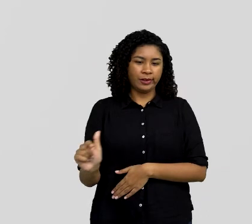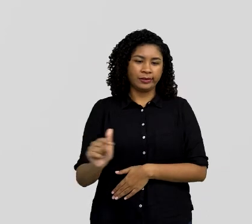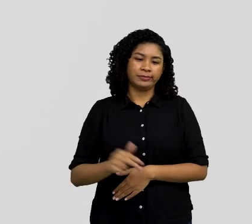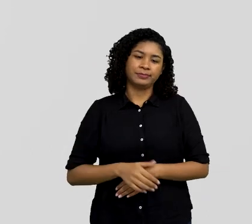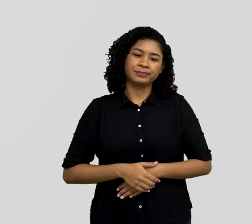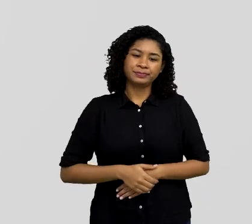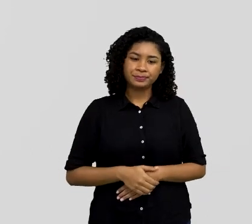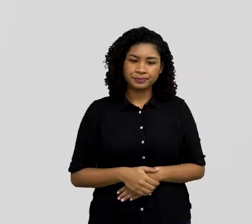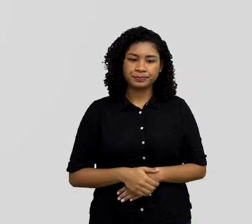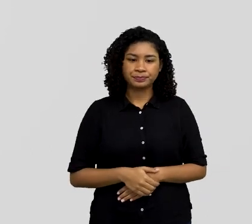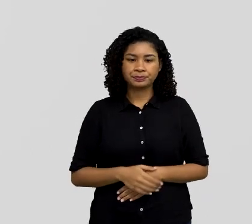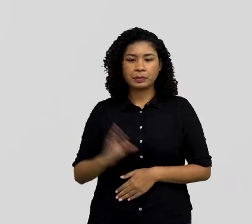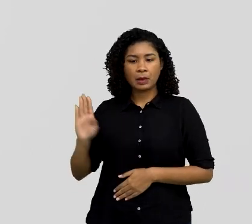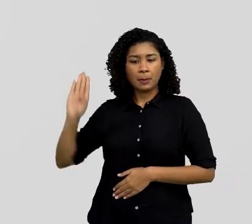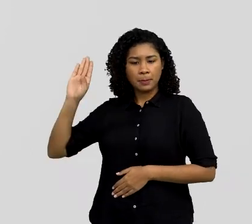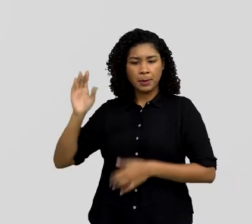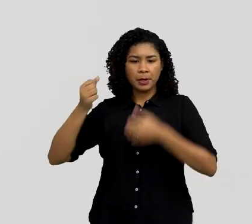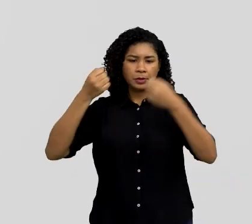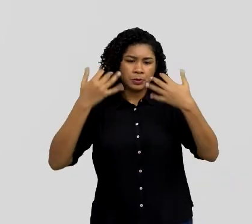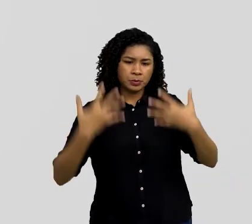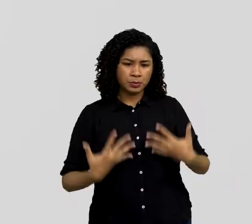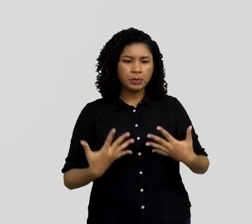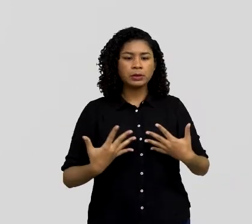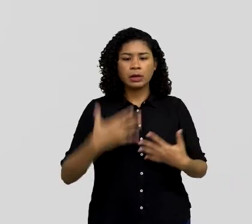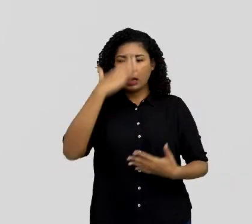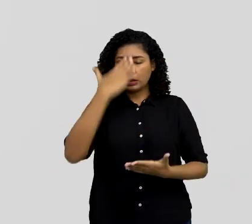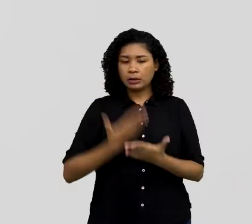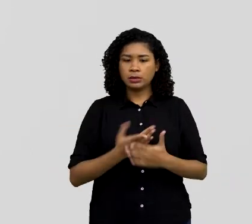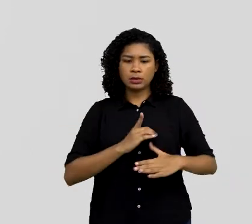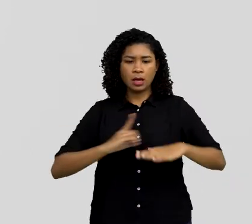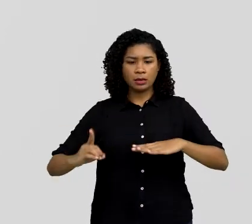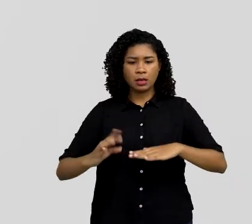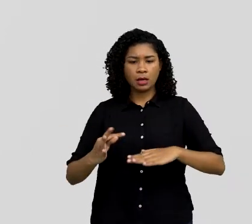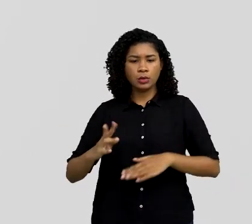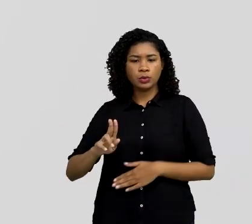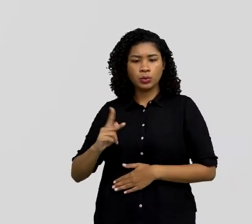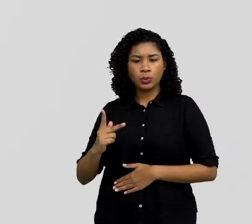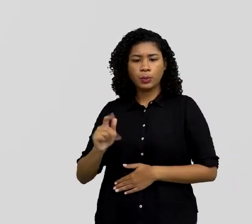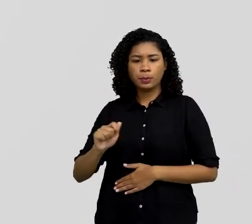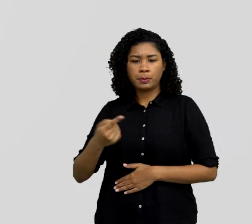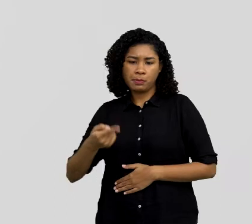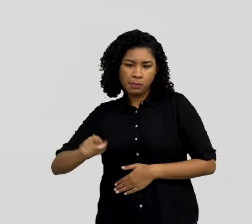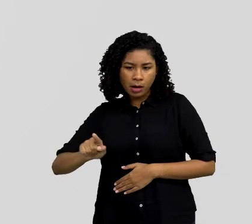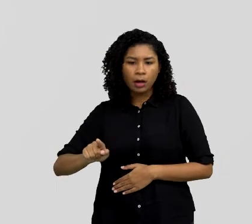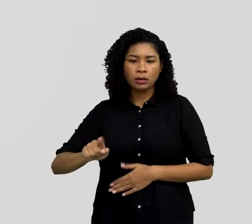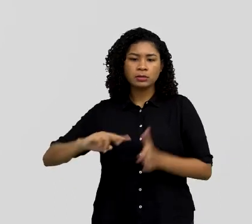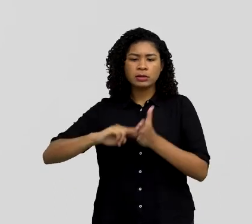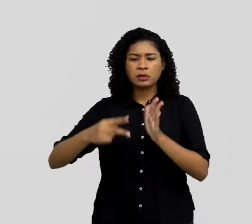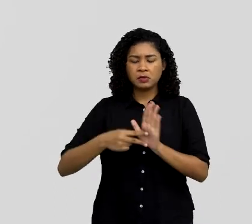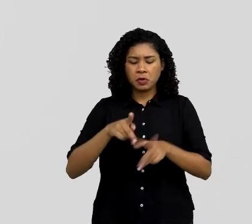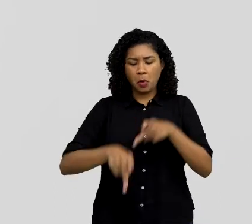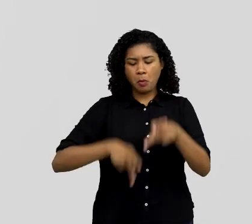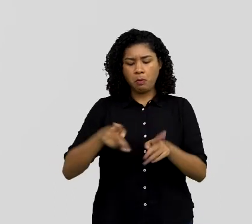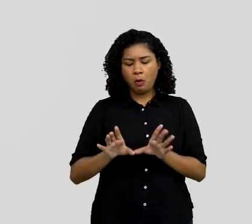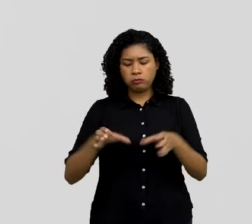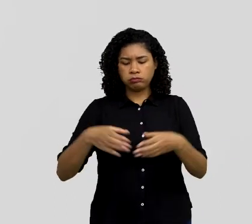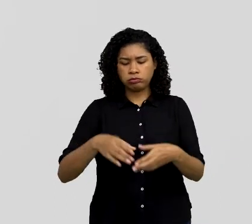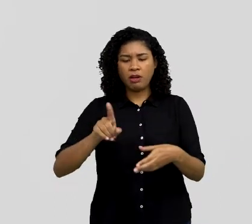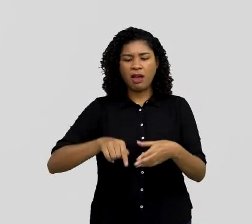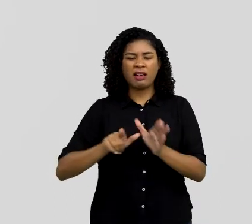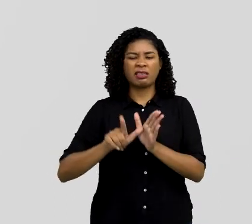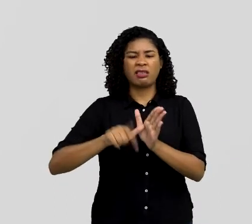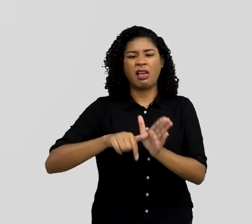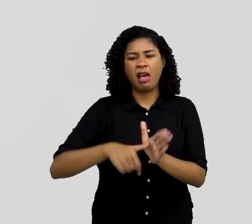Tupã revela um povo atrasado. Essa é uma visão que ainda existe, né? Comunidades indígenas são atrasadas